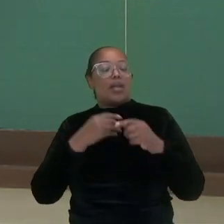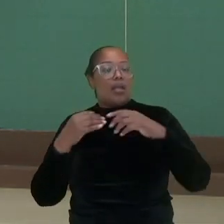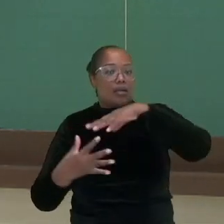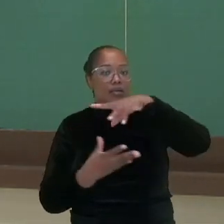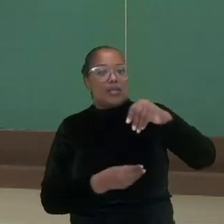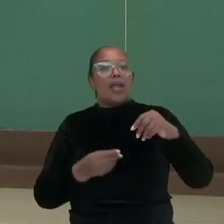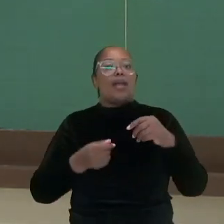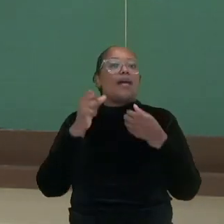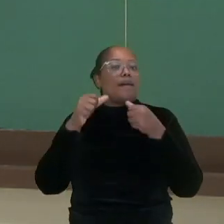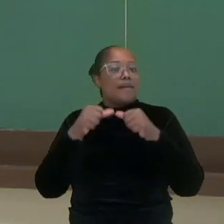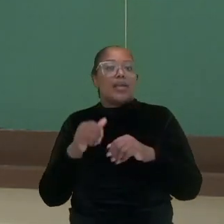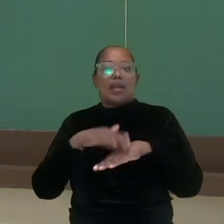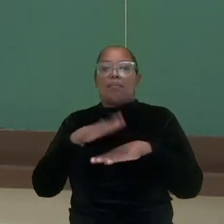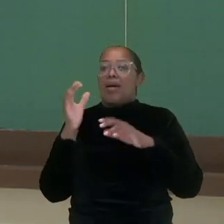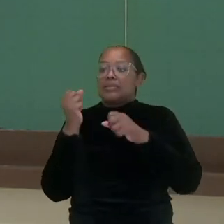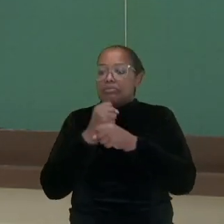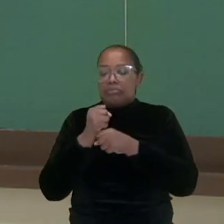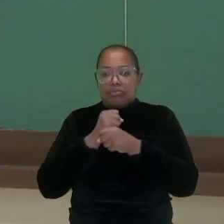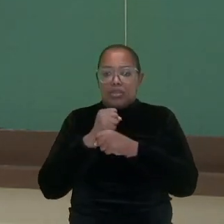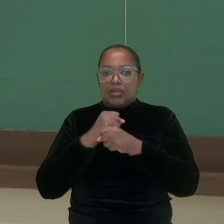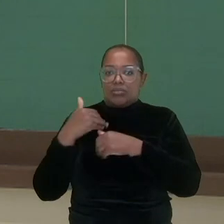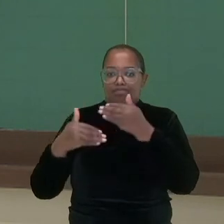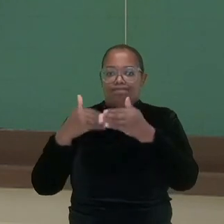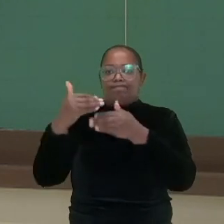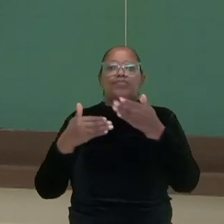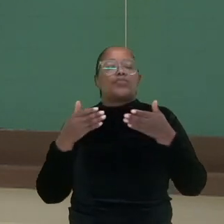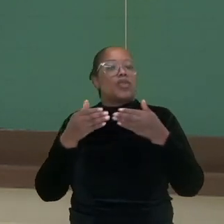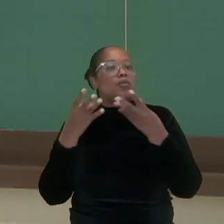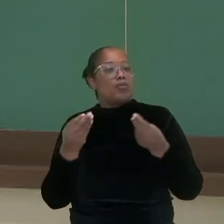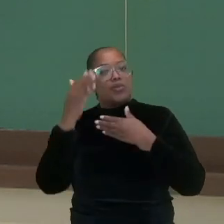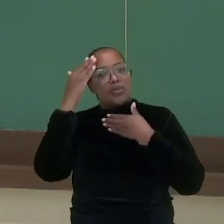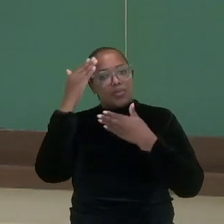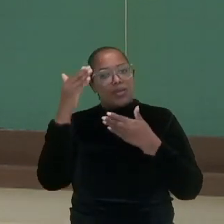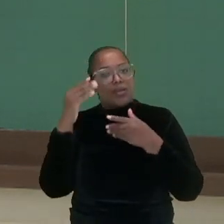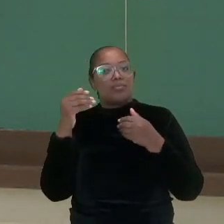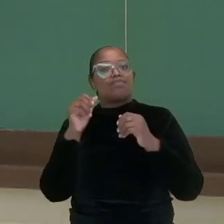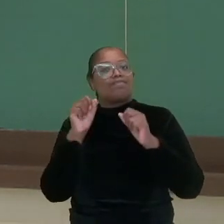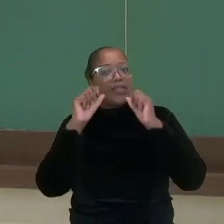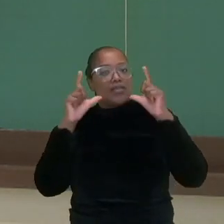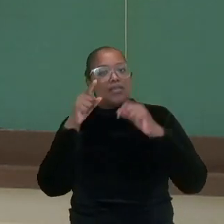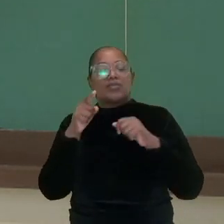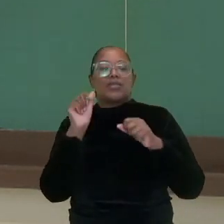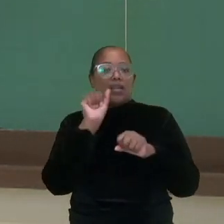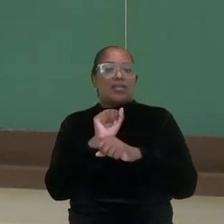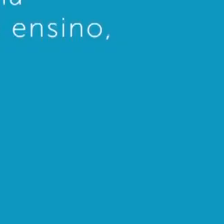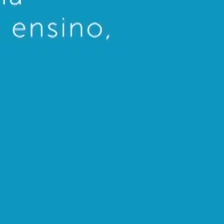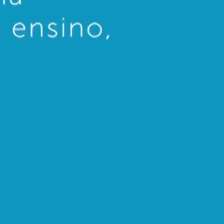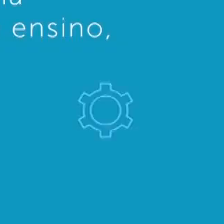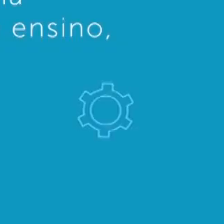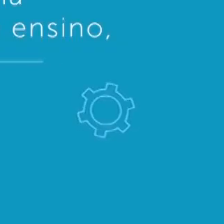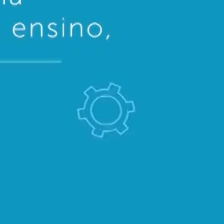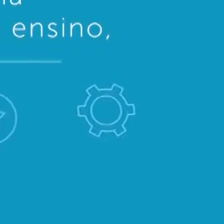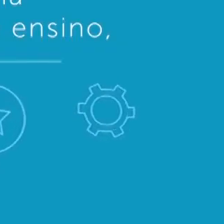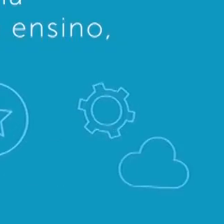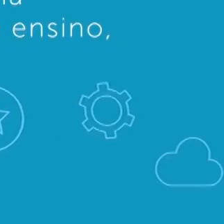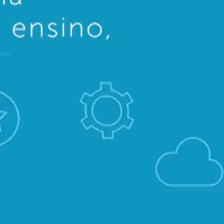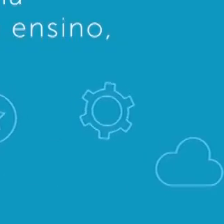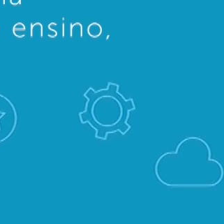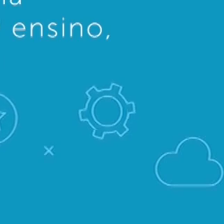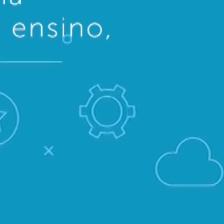ciclo biogeoquímico do carbono, compreendemos como acontece o efeito estufa e praticamos o conhecimento por meio de questionamentos e